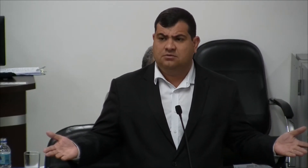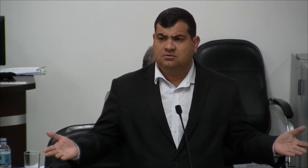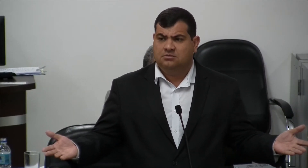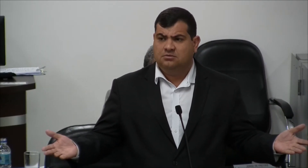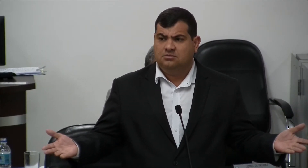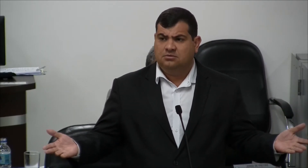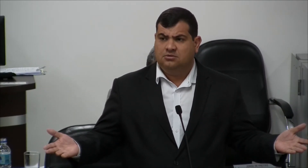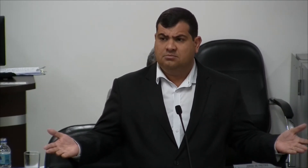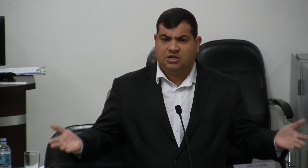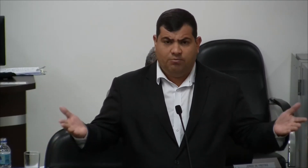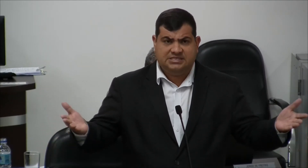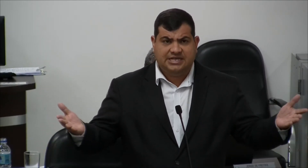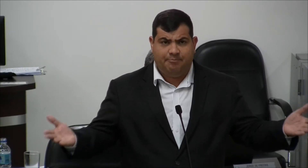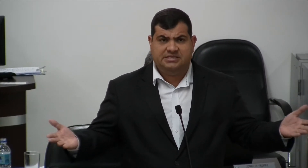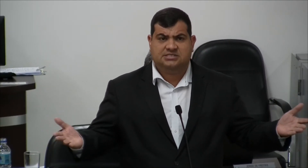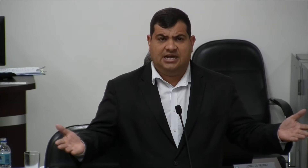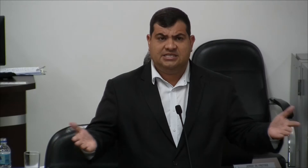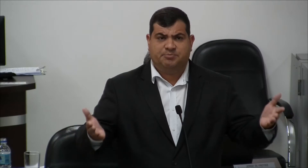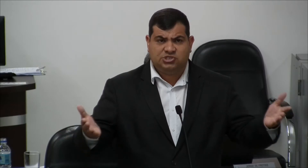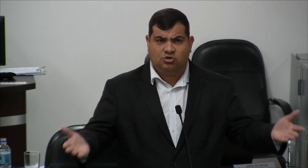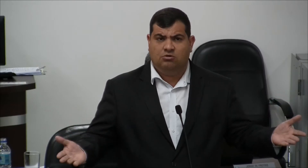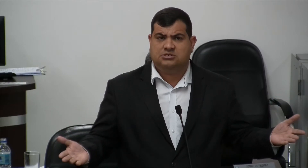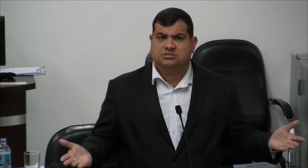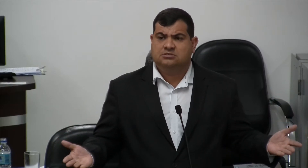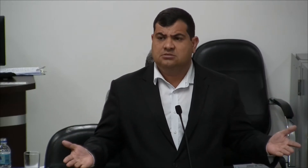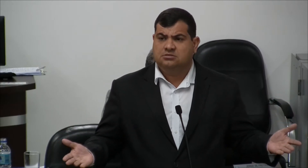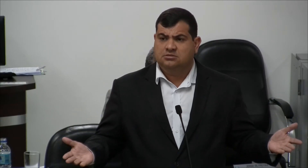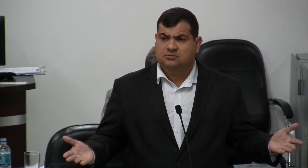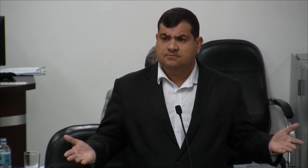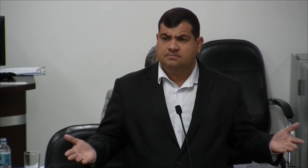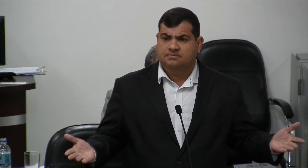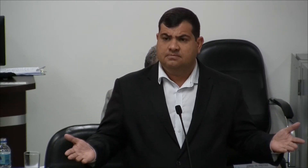coletivo. Precisa começar a pensar nas pessoas